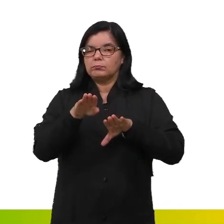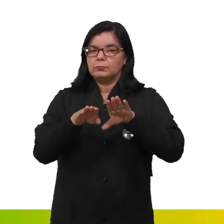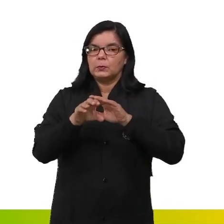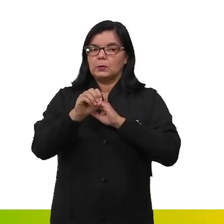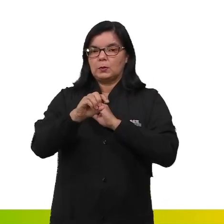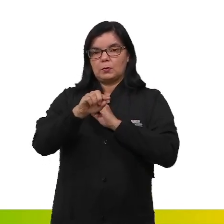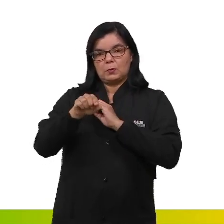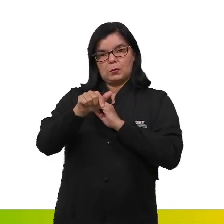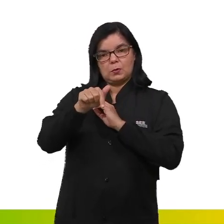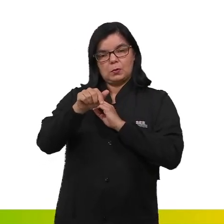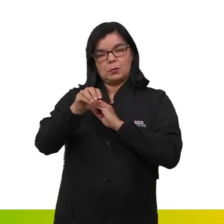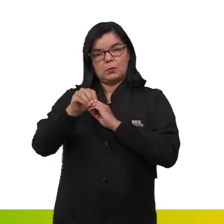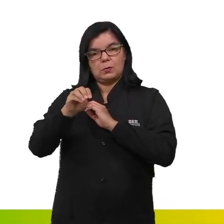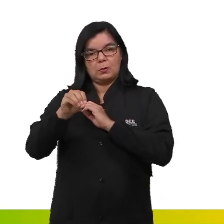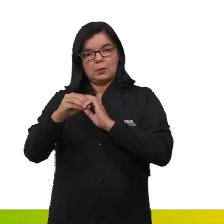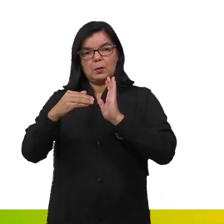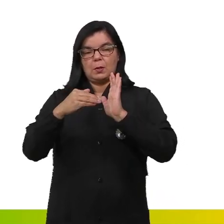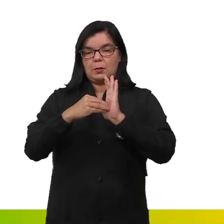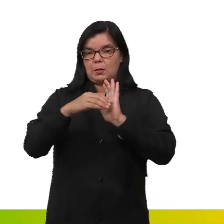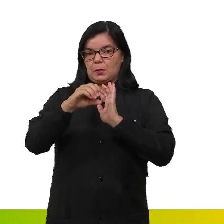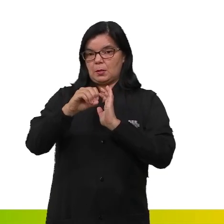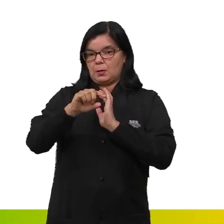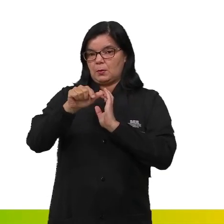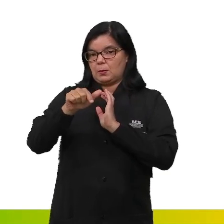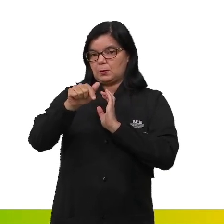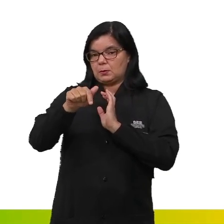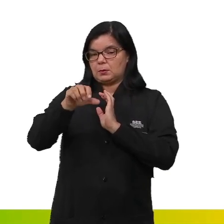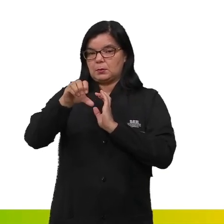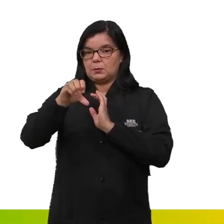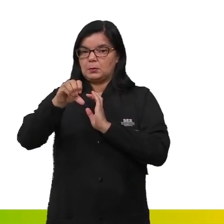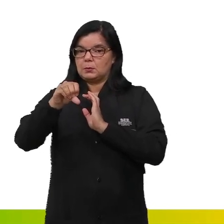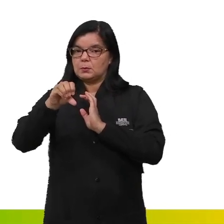de 0,700 a